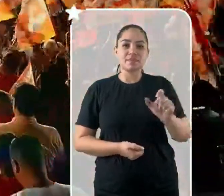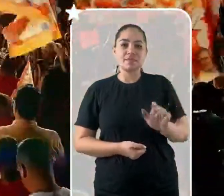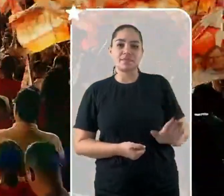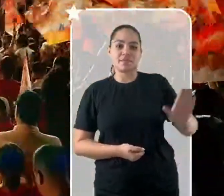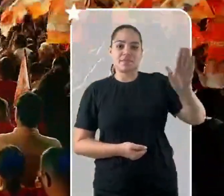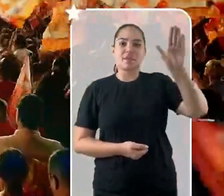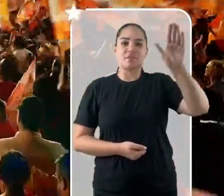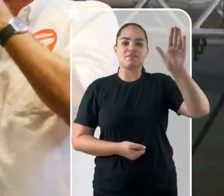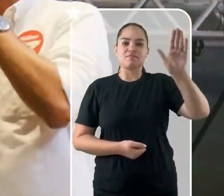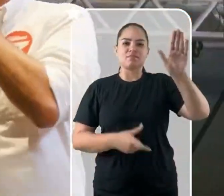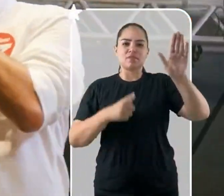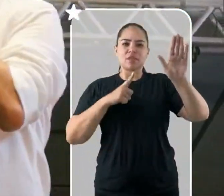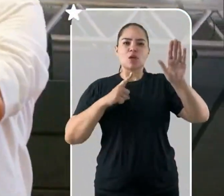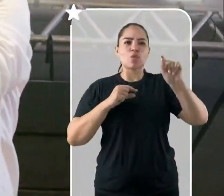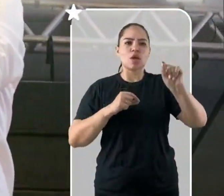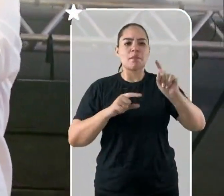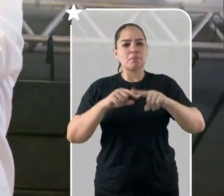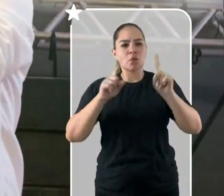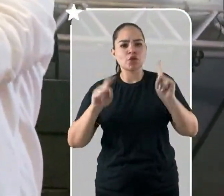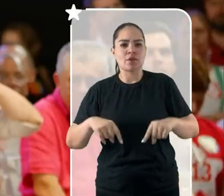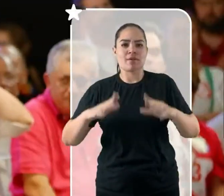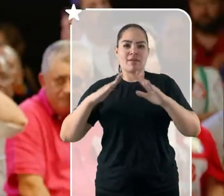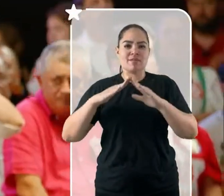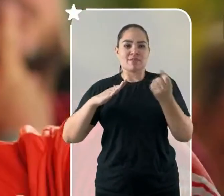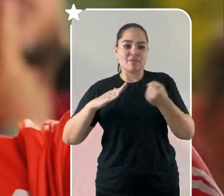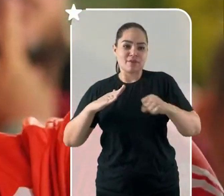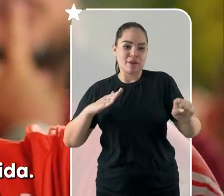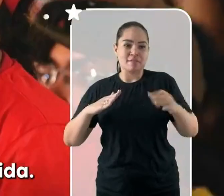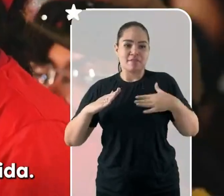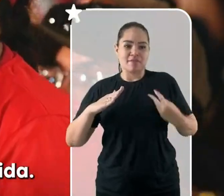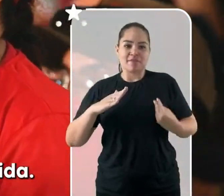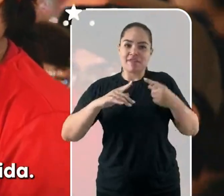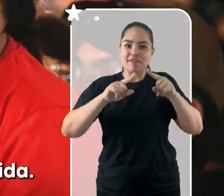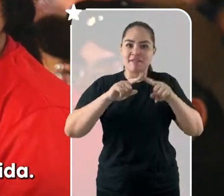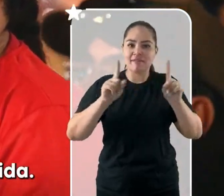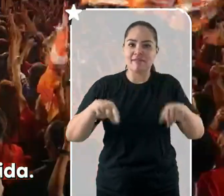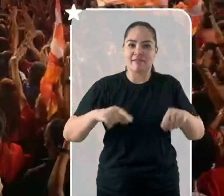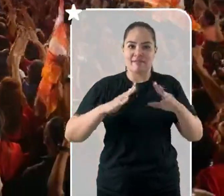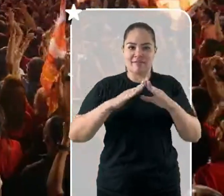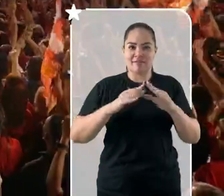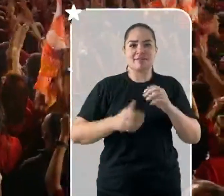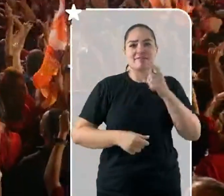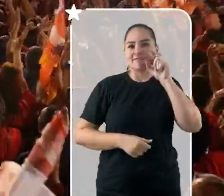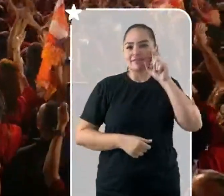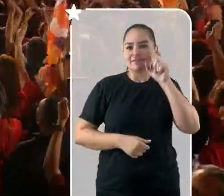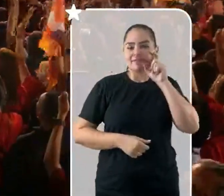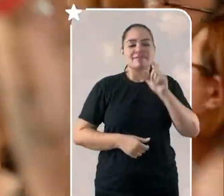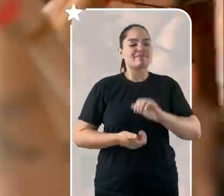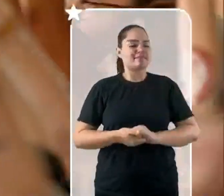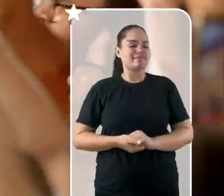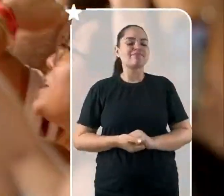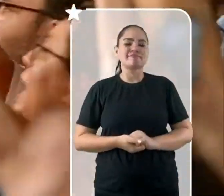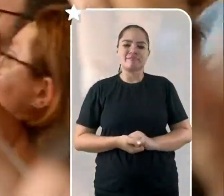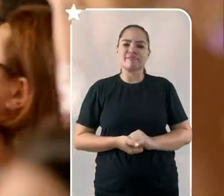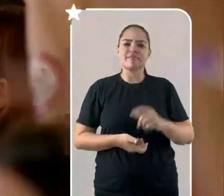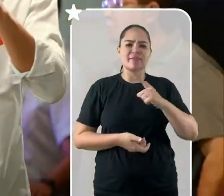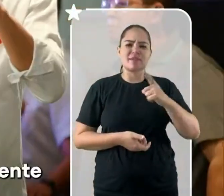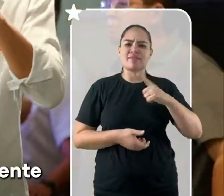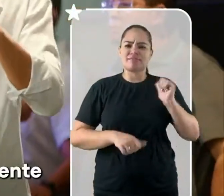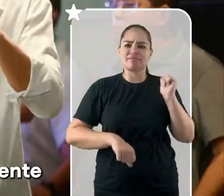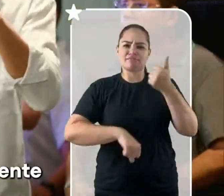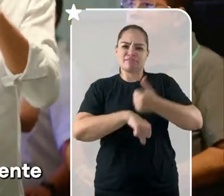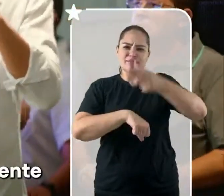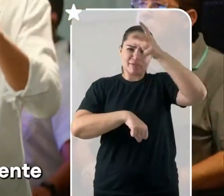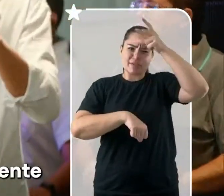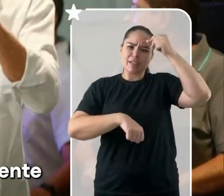O candidato que vai fazer casa é o que defende o Minha Casa Minha Vida. O Evandro